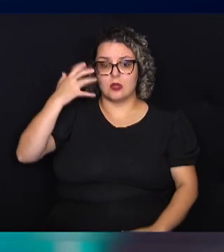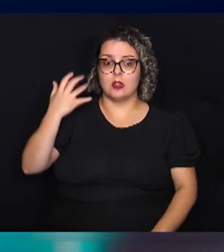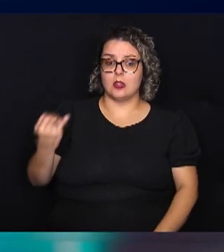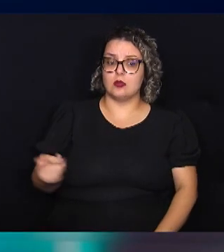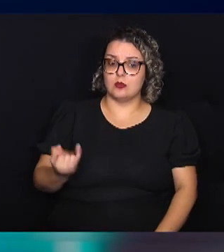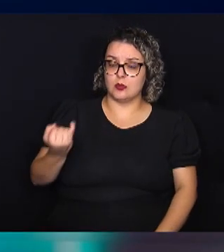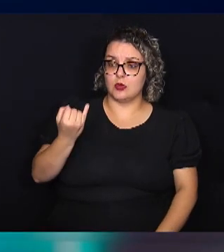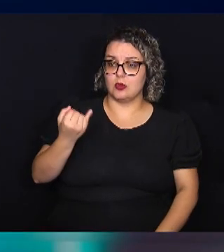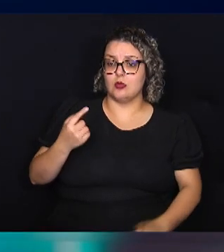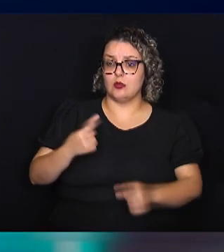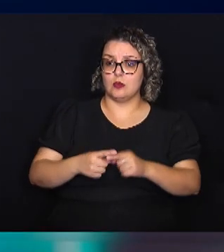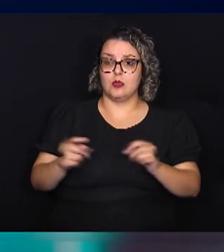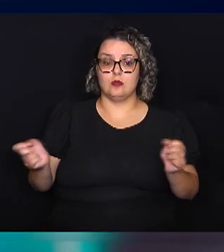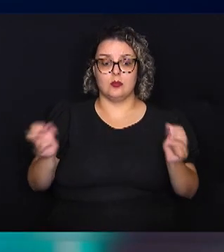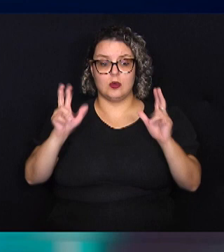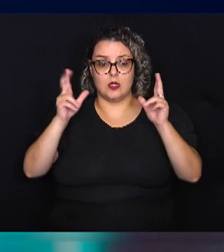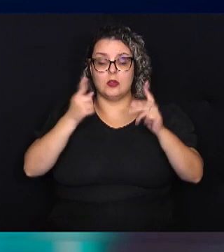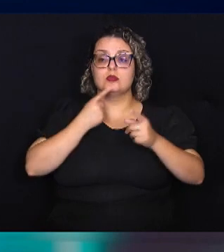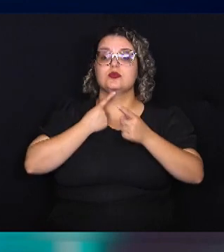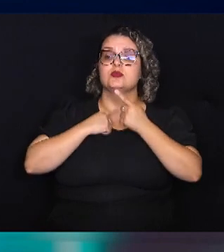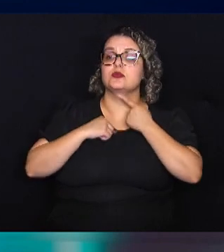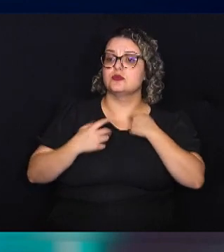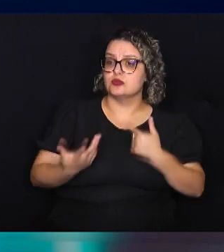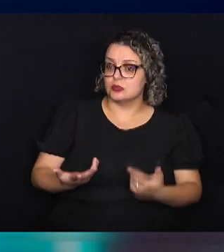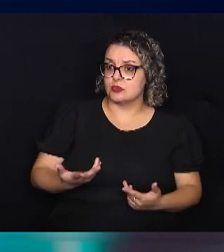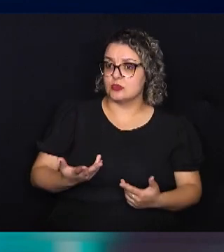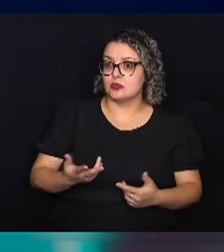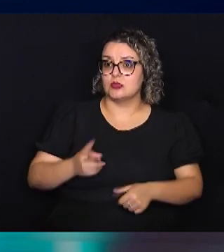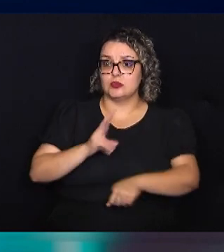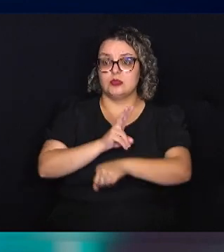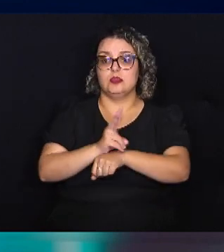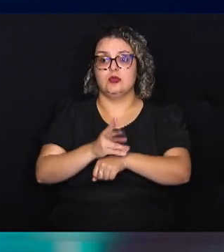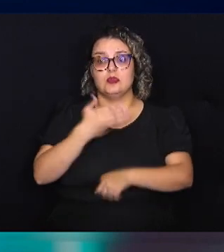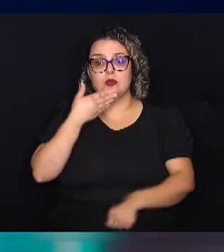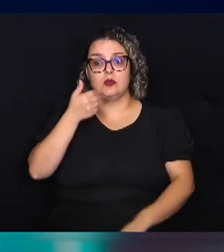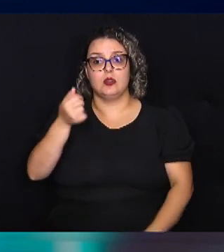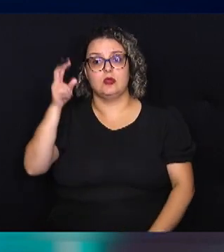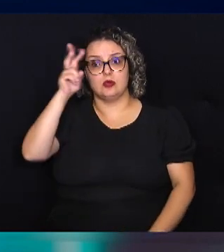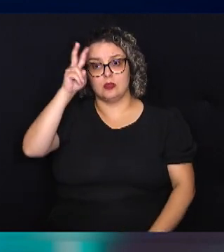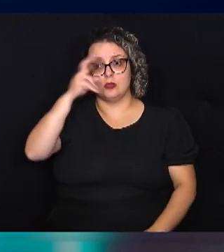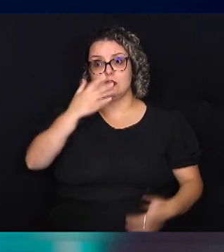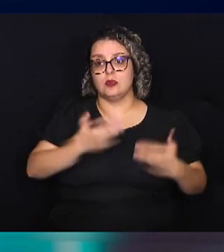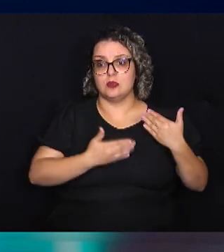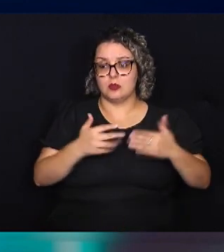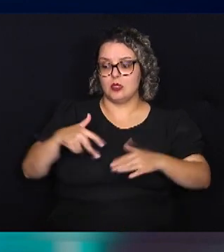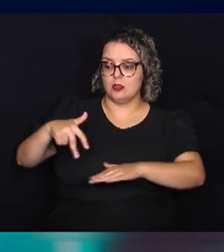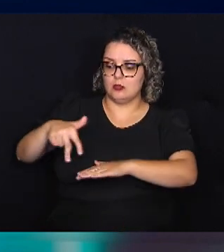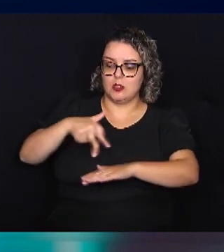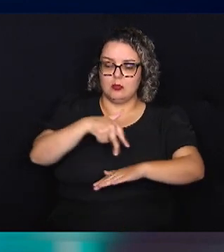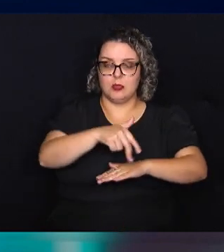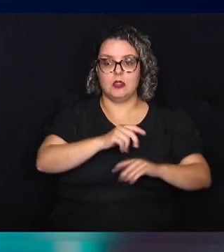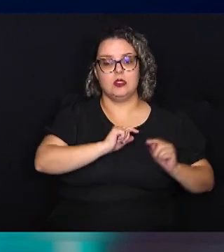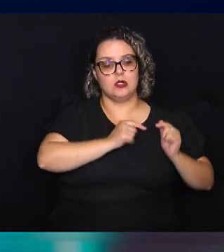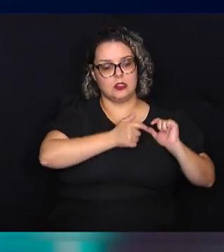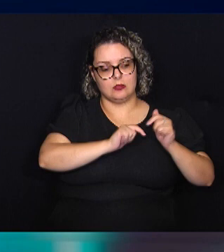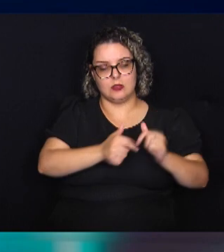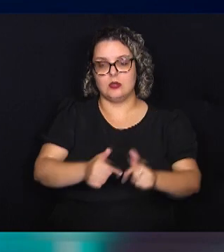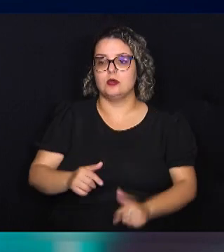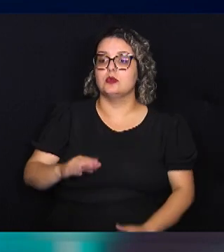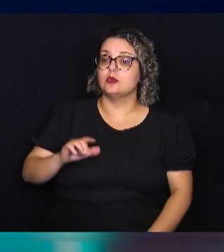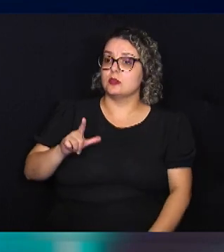ela desperta para a necessidade de se cuidar melhor da história, dos personagens e da trajetória do